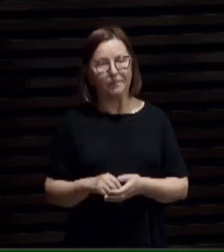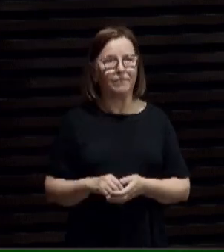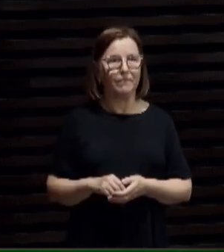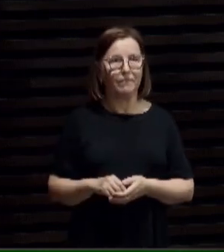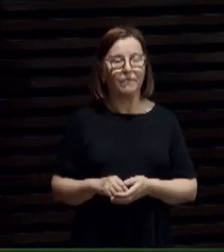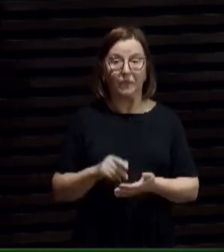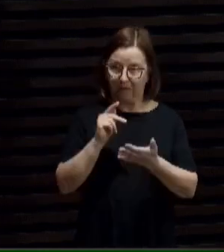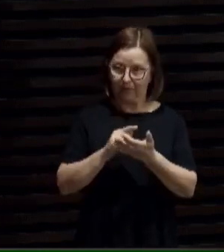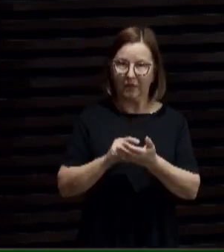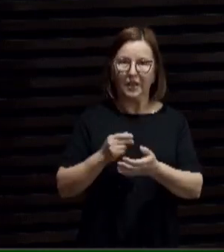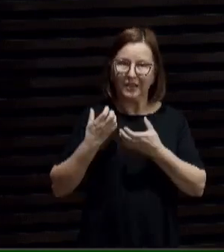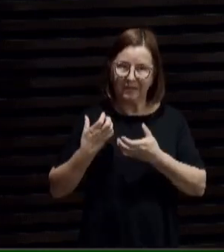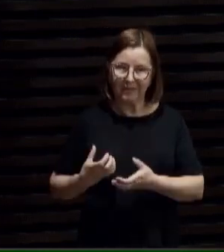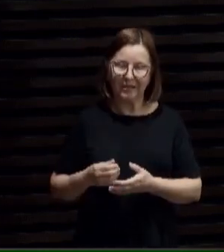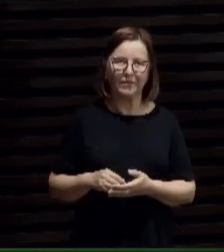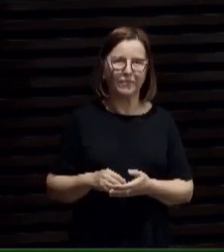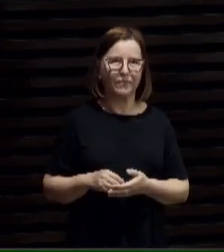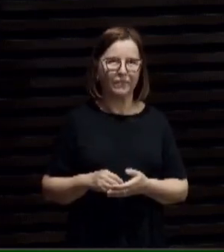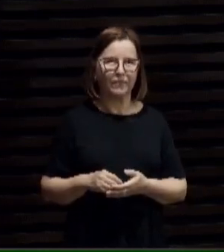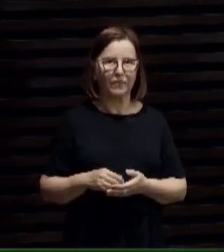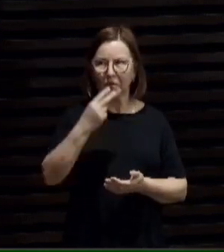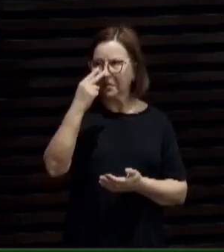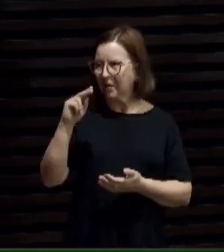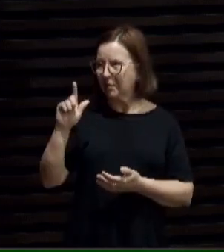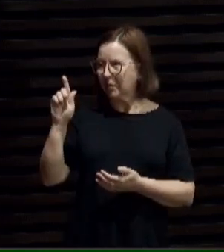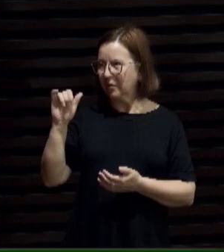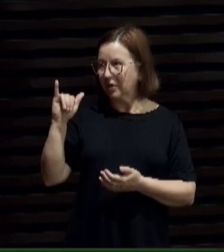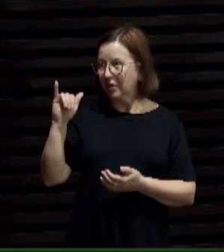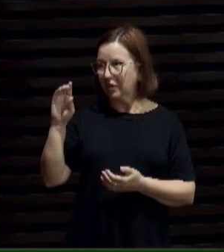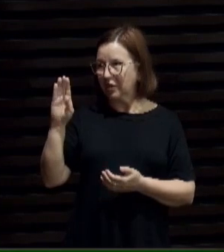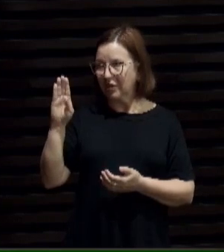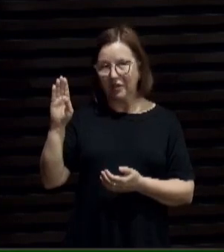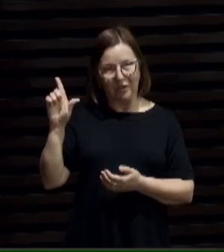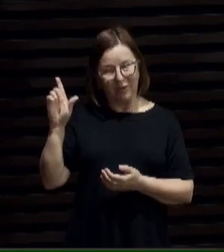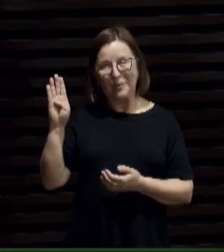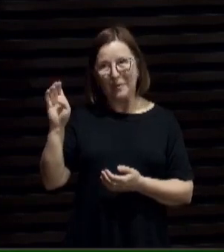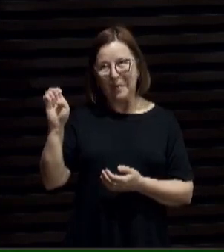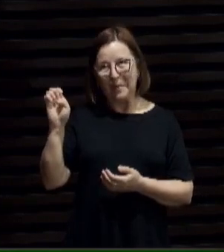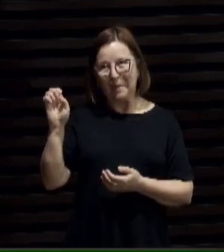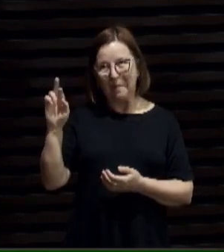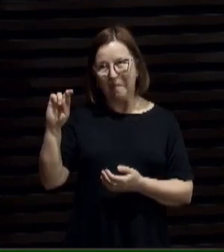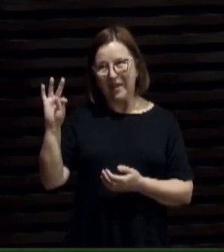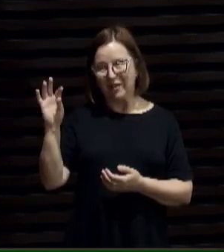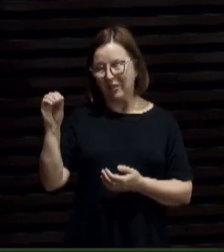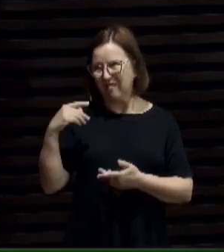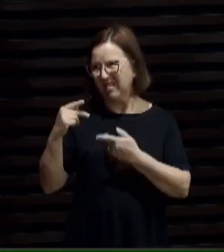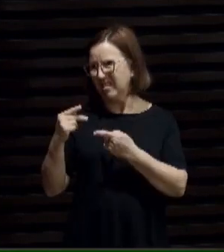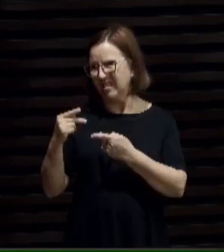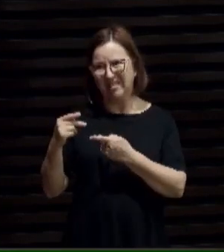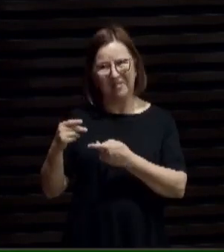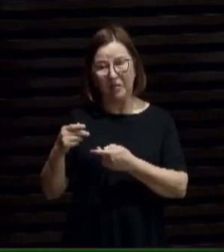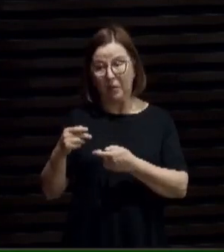Realmente cansei. Eu virei para o Gilberto e disse: doutor, eu não tiro esse peixe. O